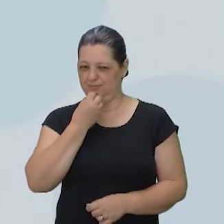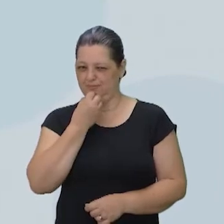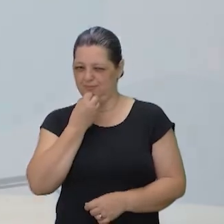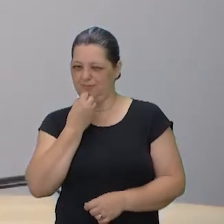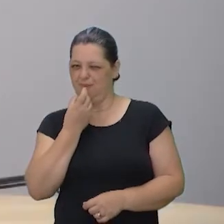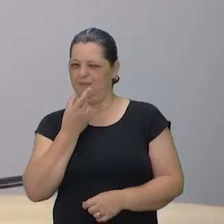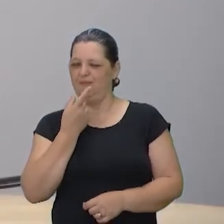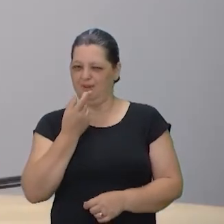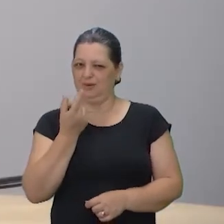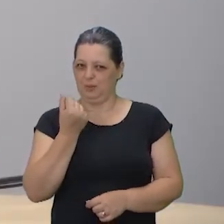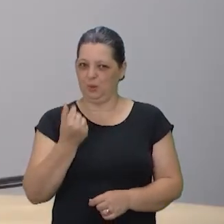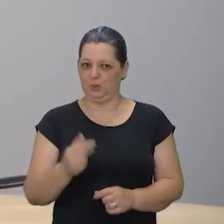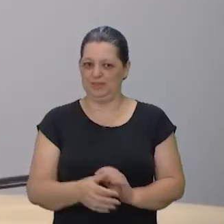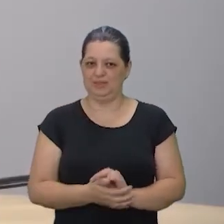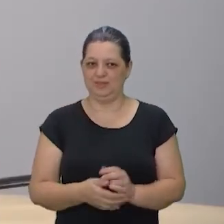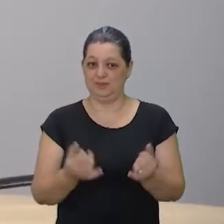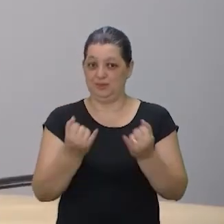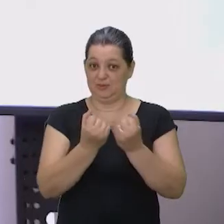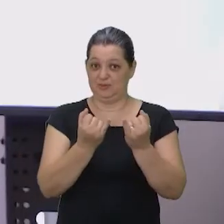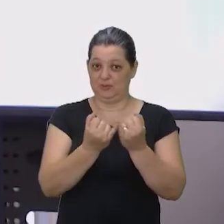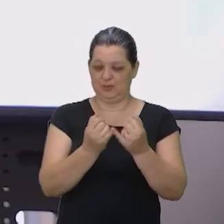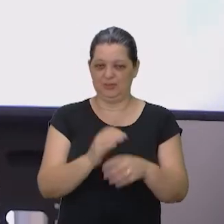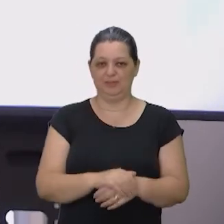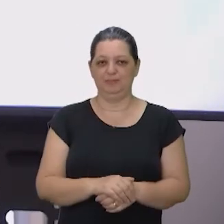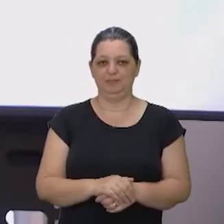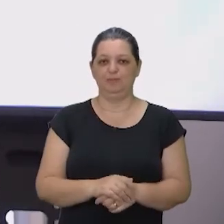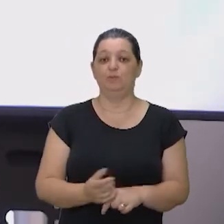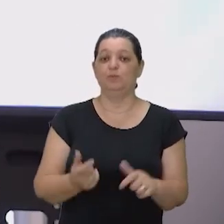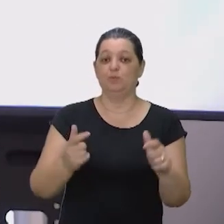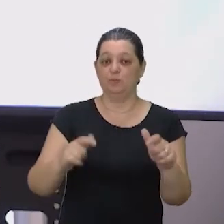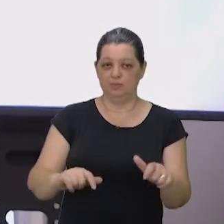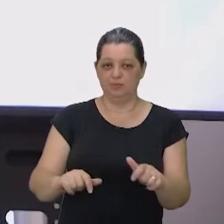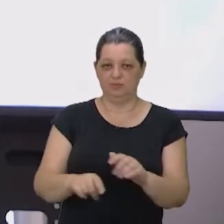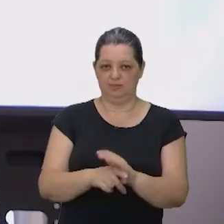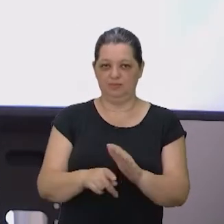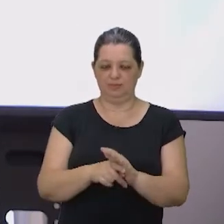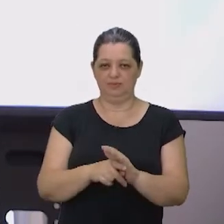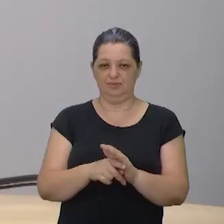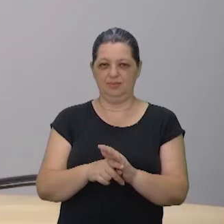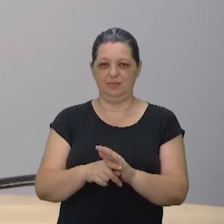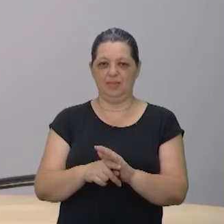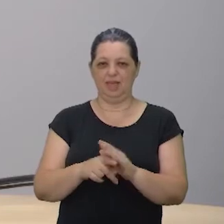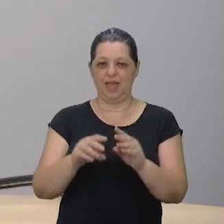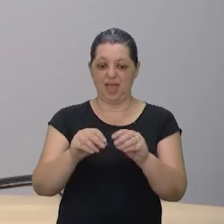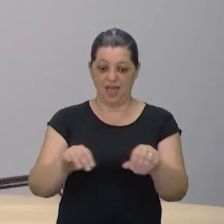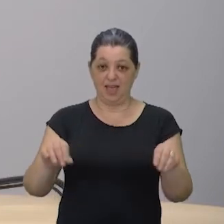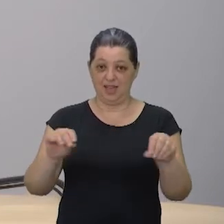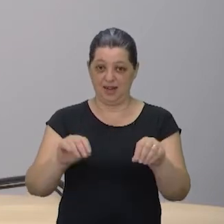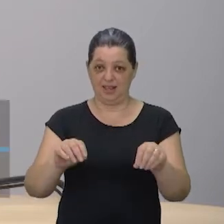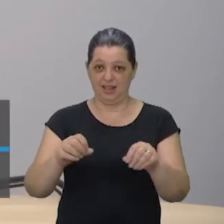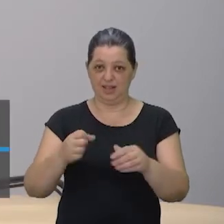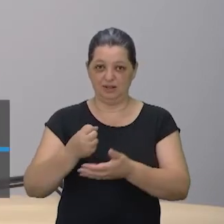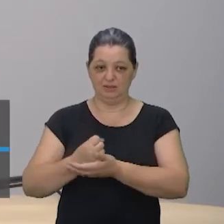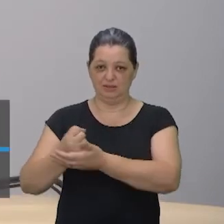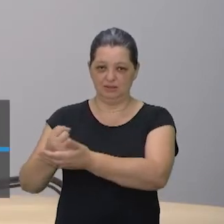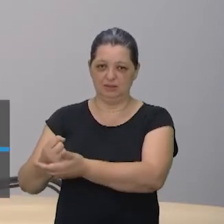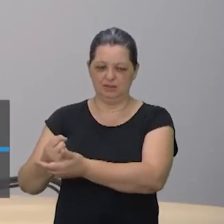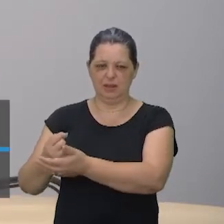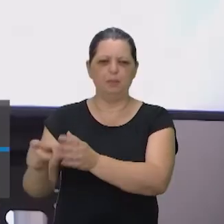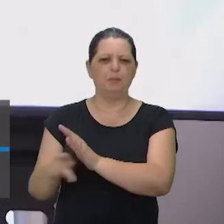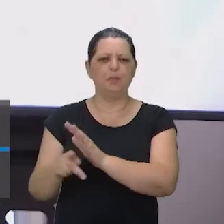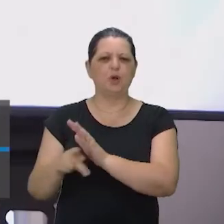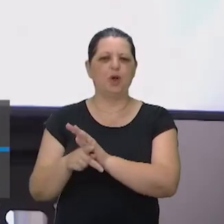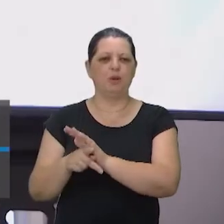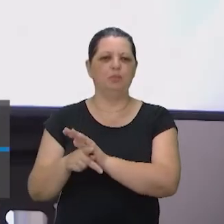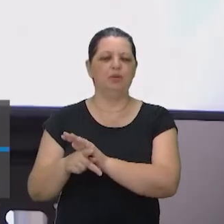nossa, deve. A areia de Cartagena, ela foi importada, você sabia? É sério? É. E veio de onde? Justamente para